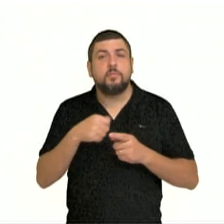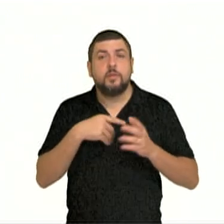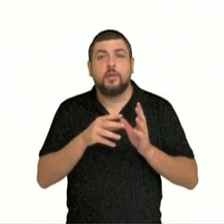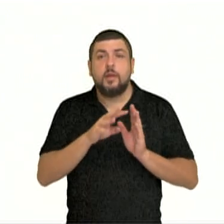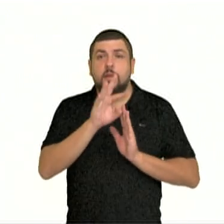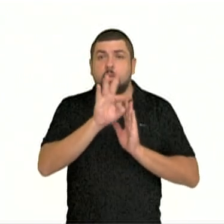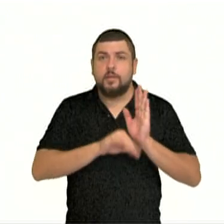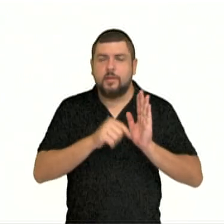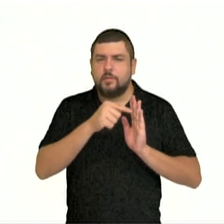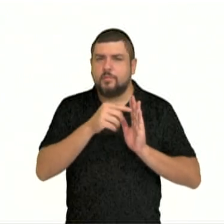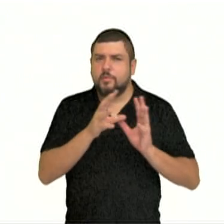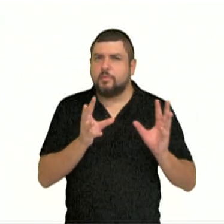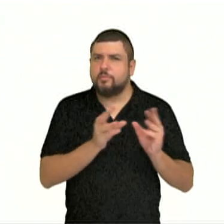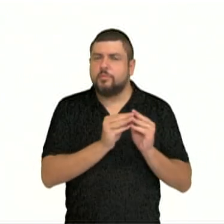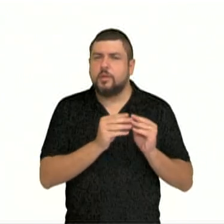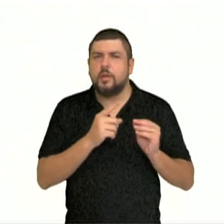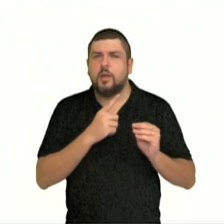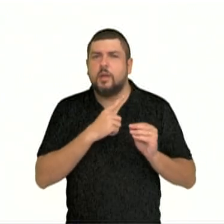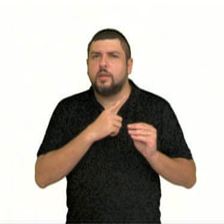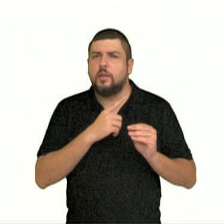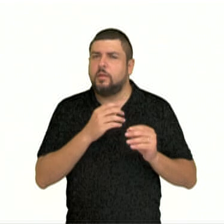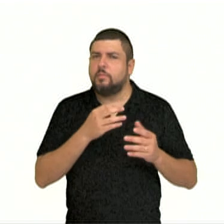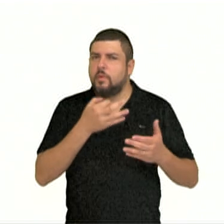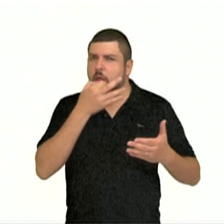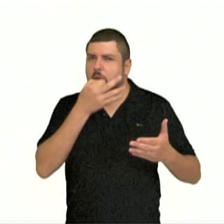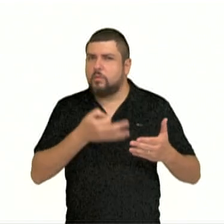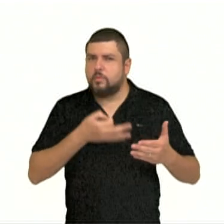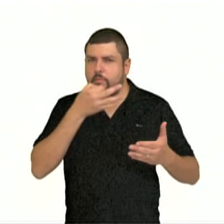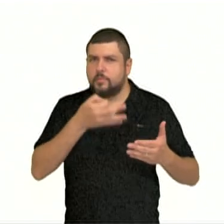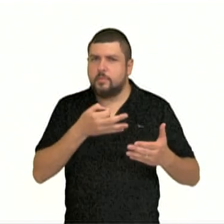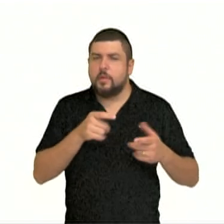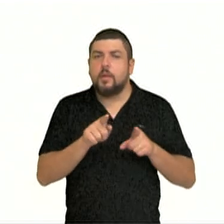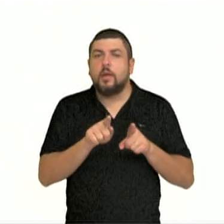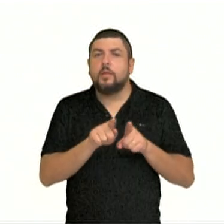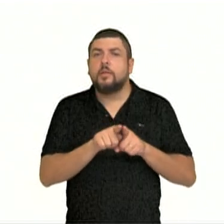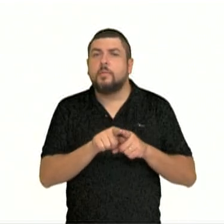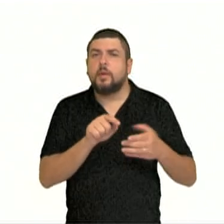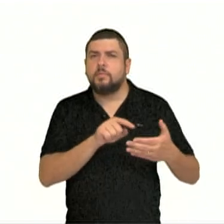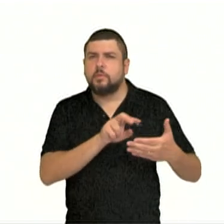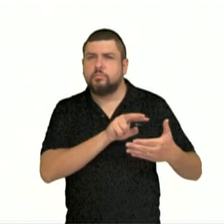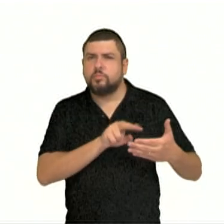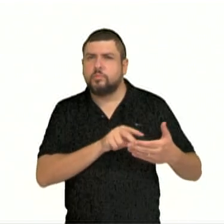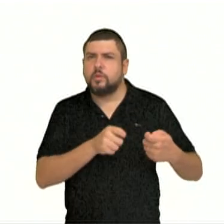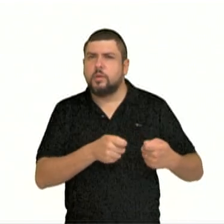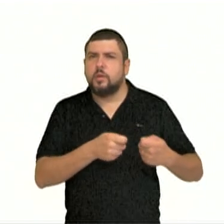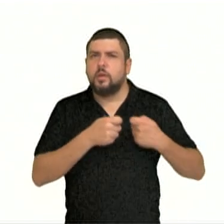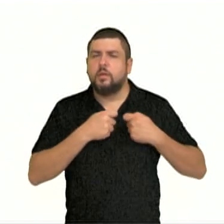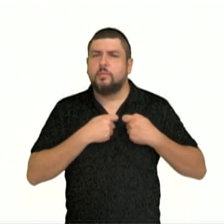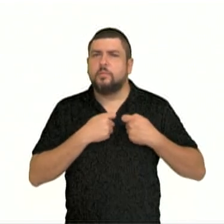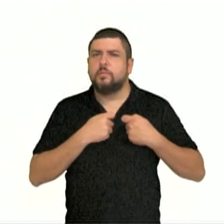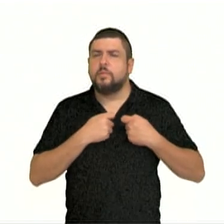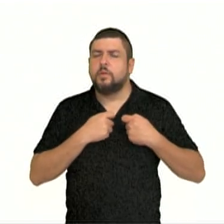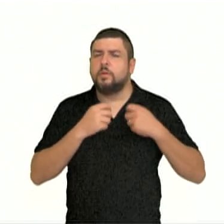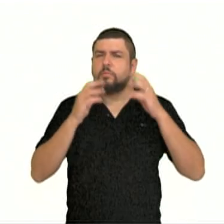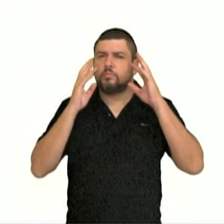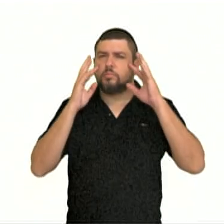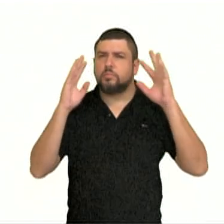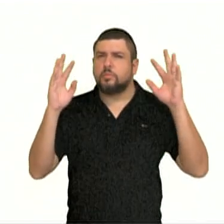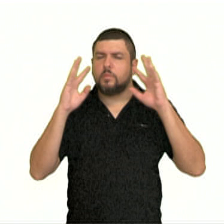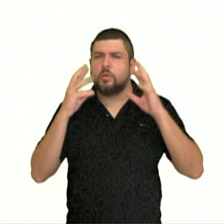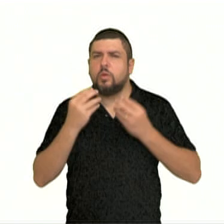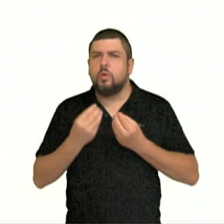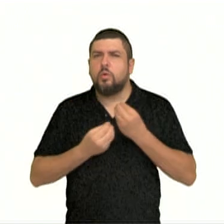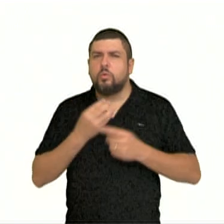mostra um posicionamento crítico e o que mais? Nos dá aquela panorâmica sobre o filme,